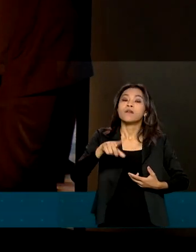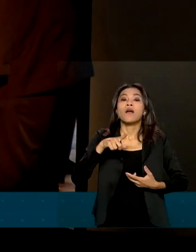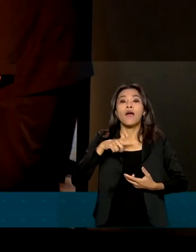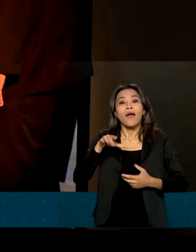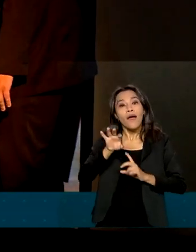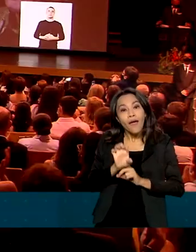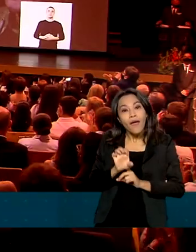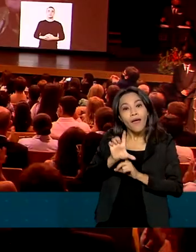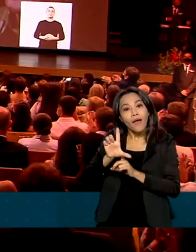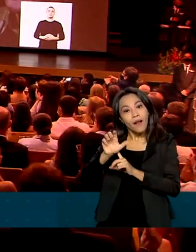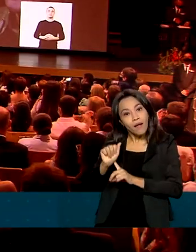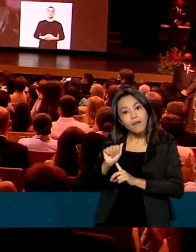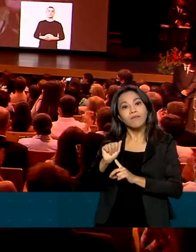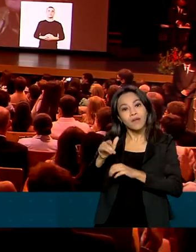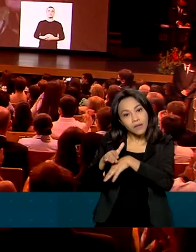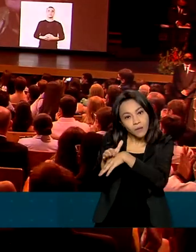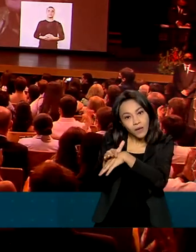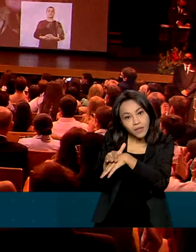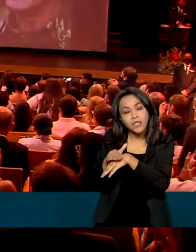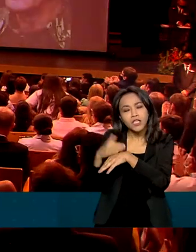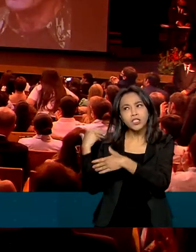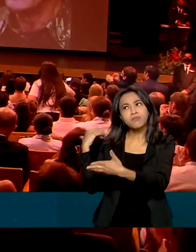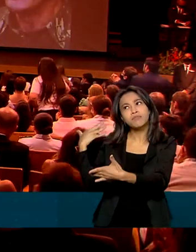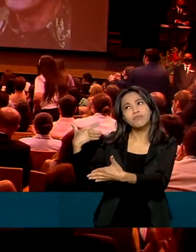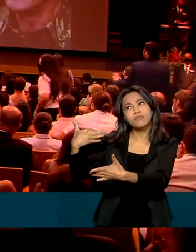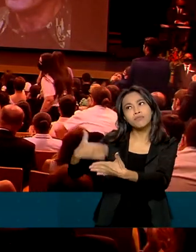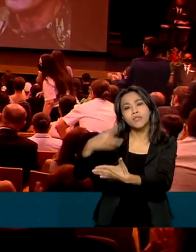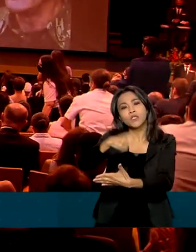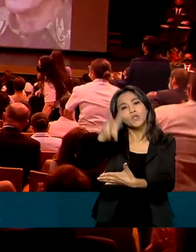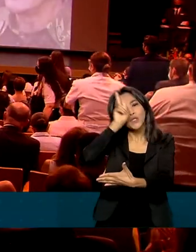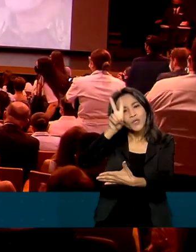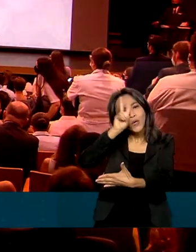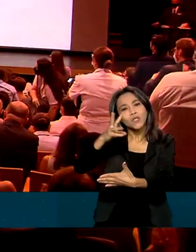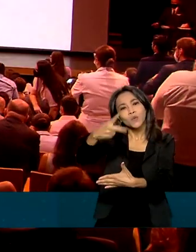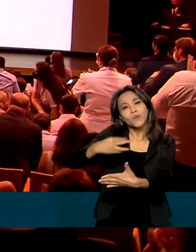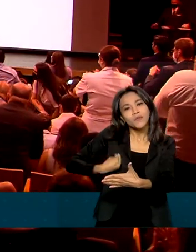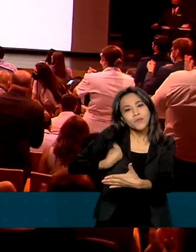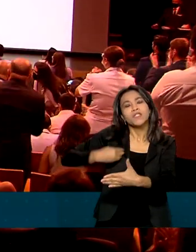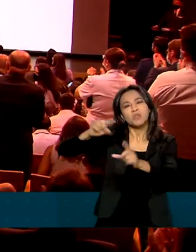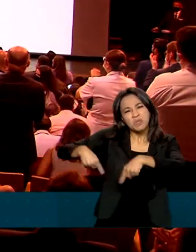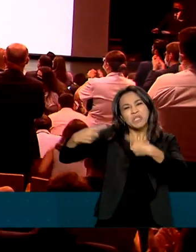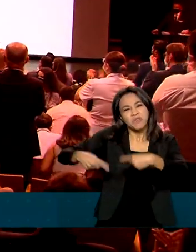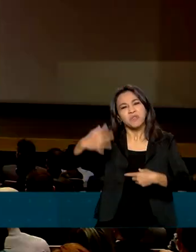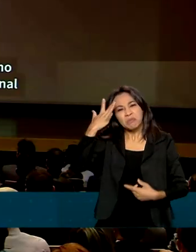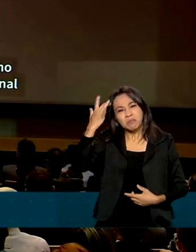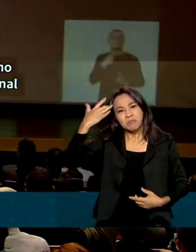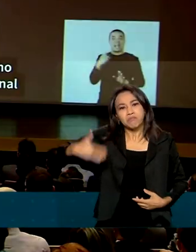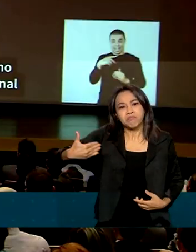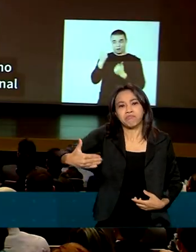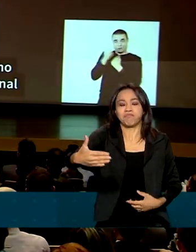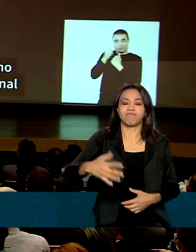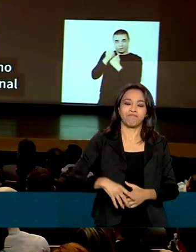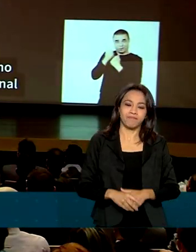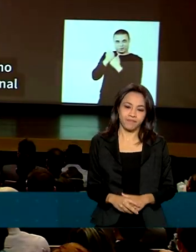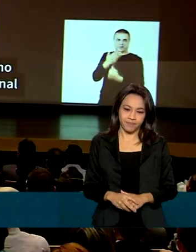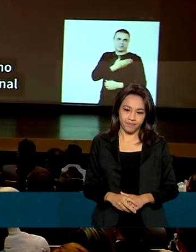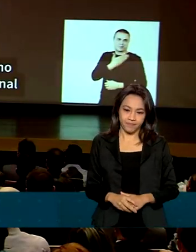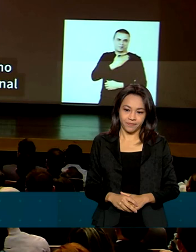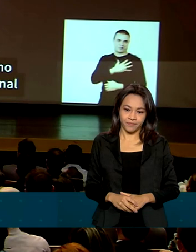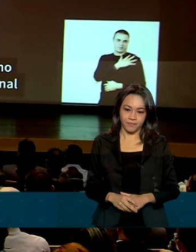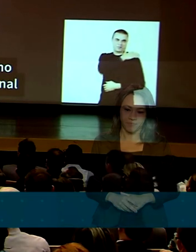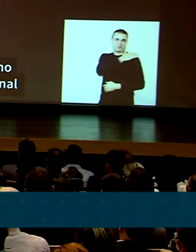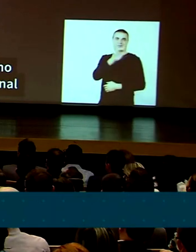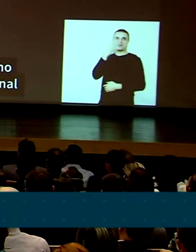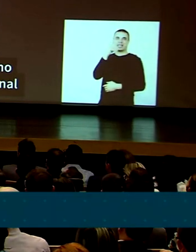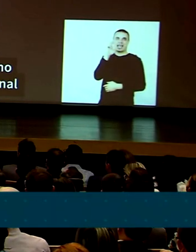sigla ELA, contou um pouco de sua trajetória e falou sobre os desafios que enfrenta no dia a dia. Eu assessor ao amigo general